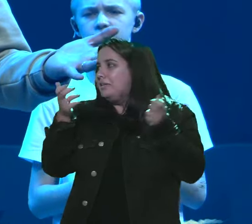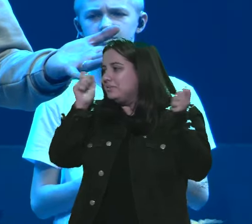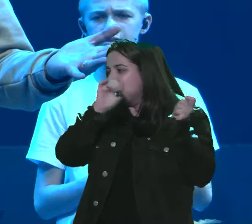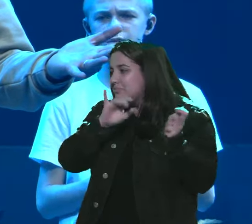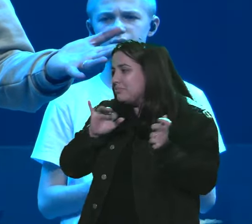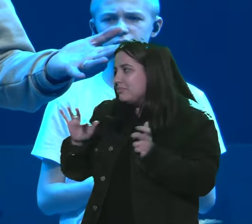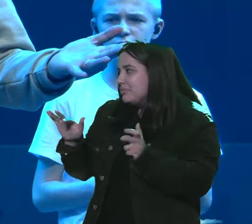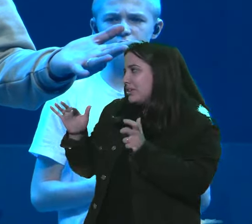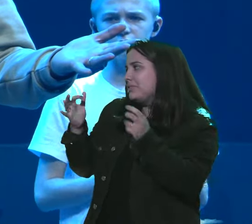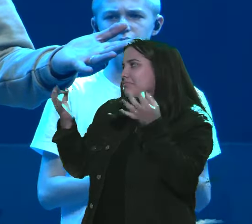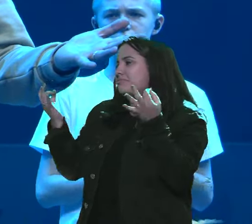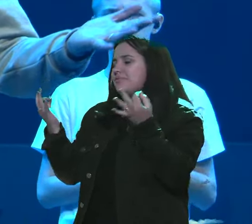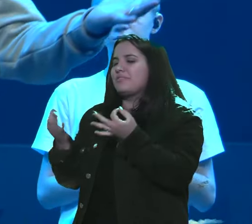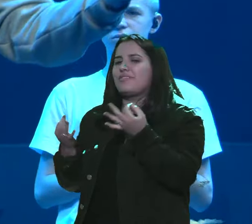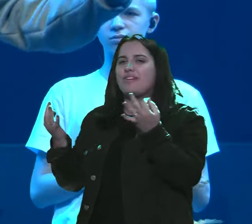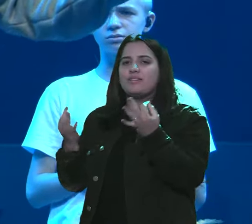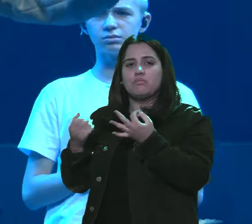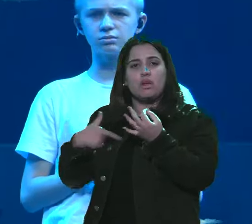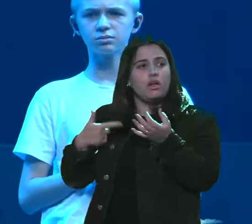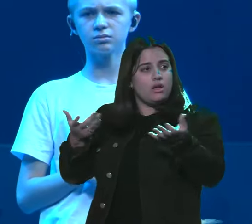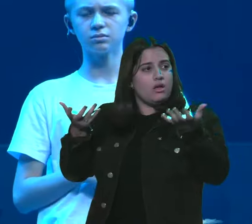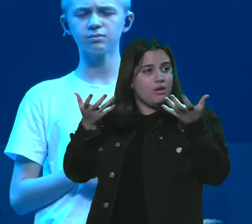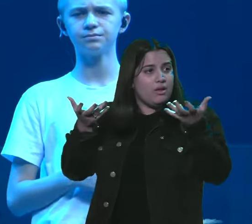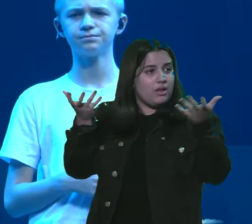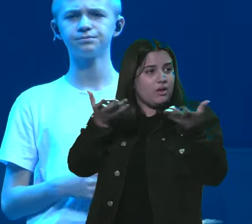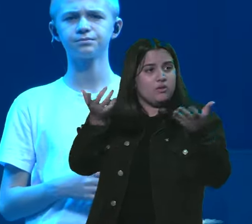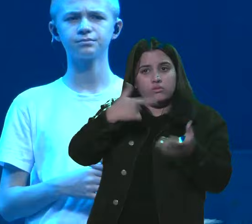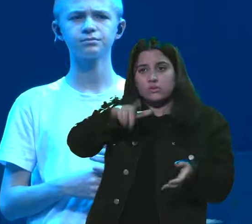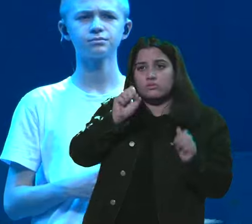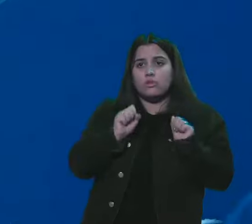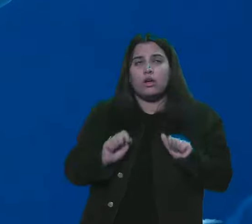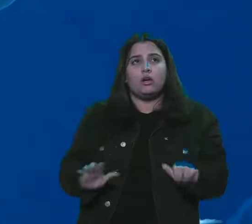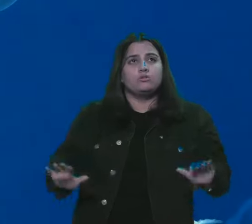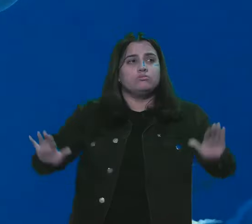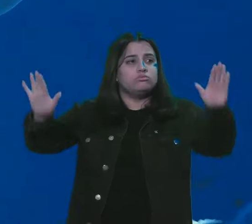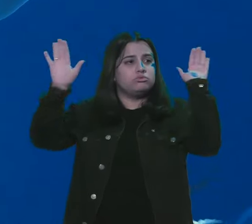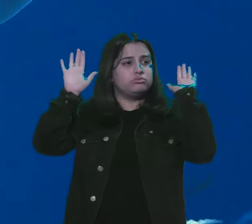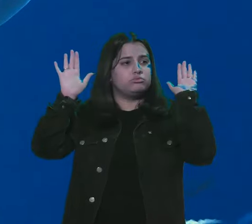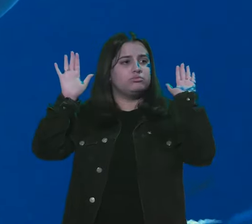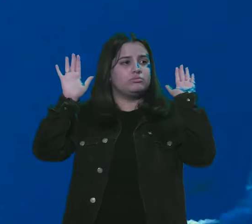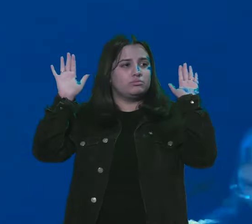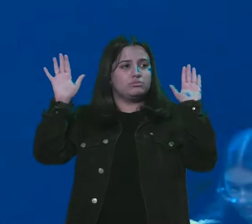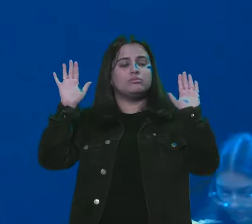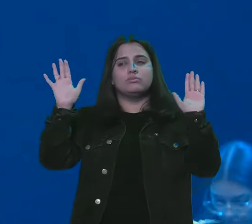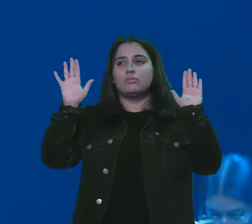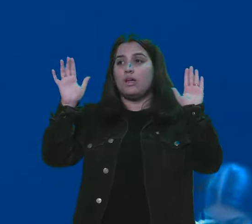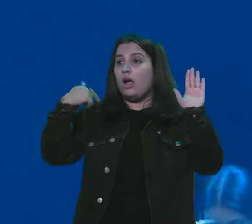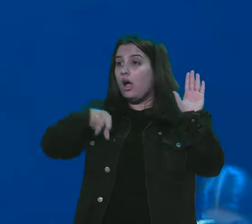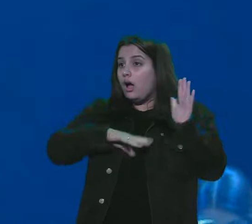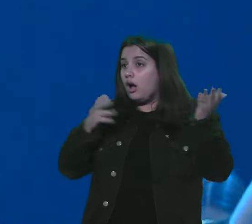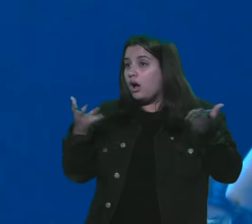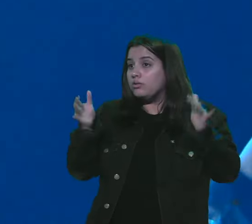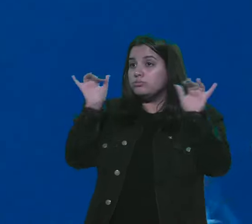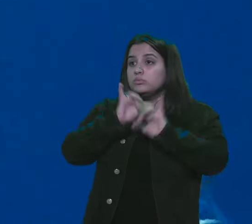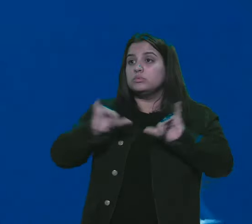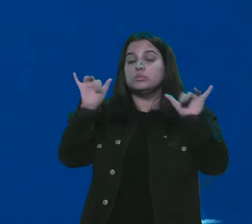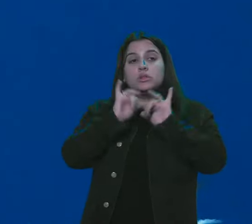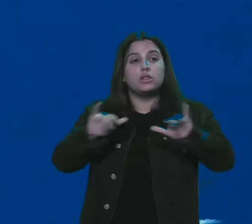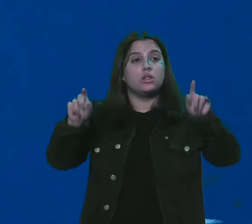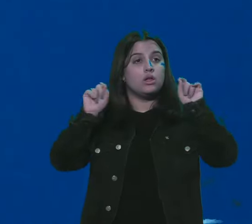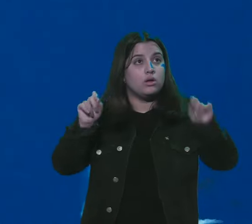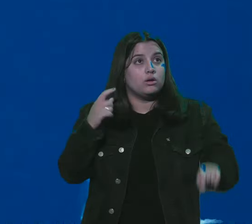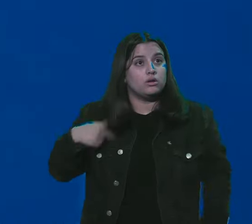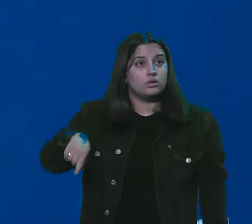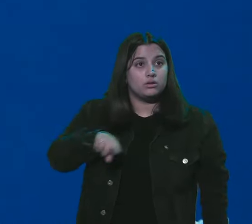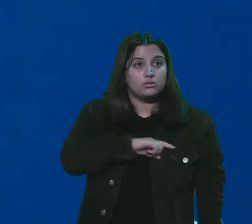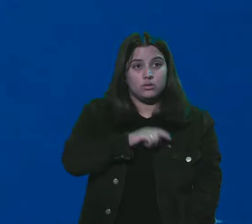inteiro. Eu quero te convidar, ergue as suas mãos para o alto. Nós vamos declarar que nós estamos aos pés